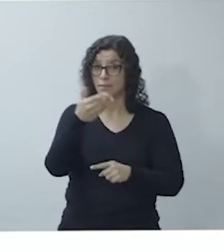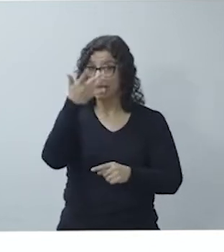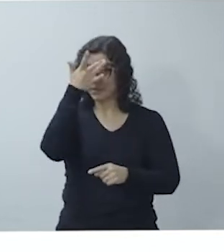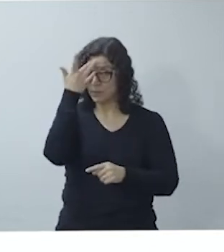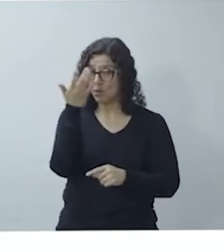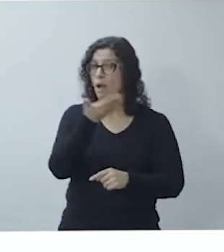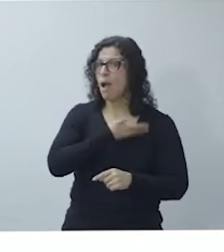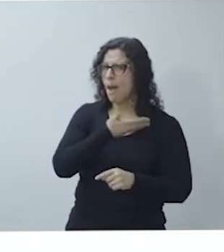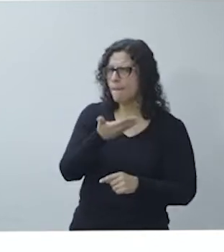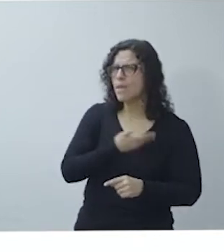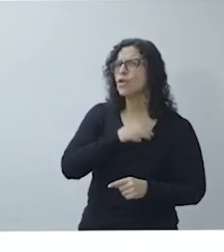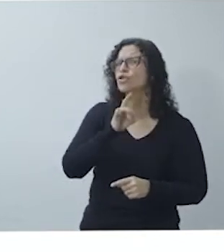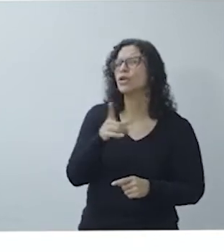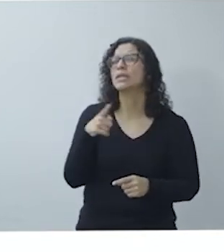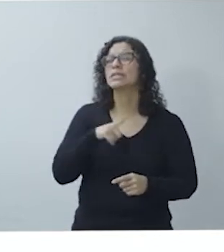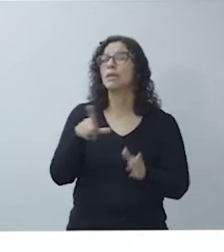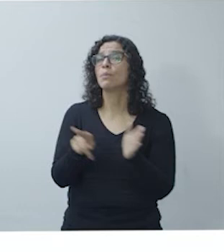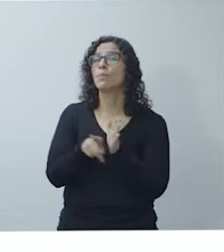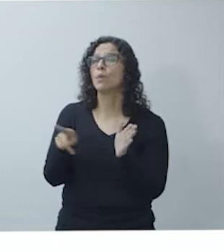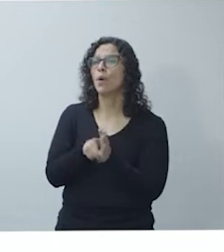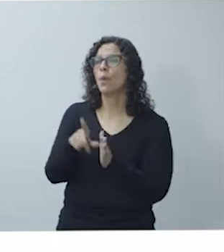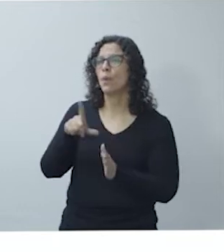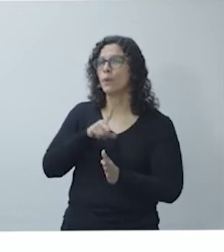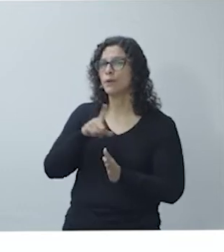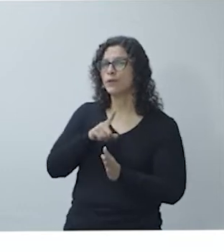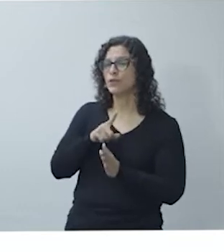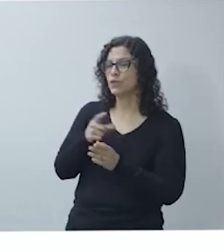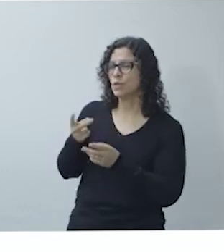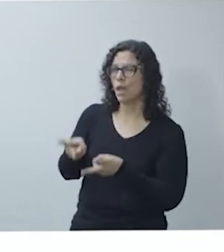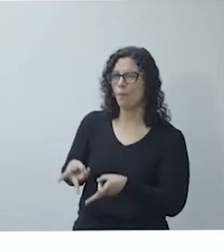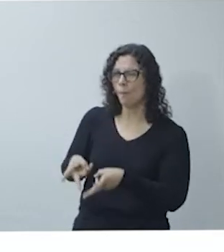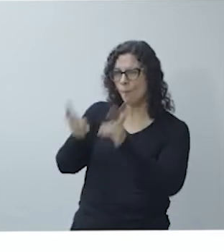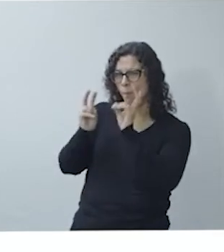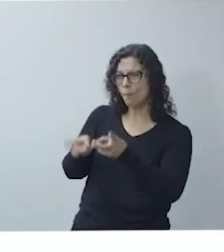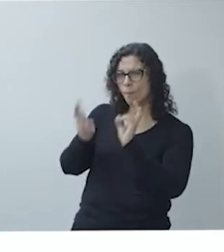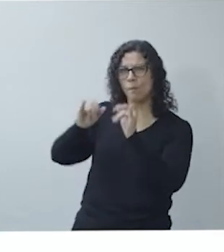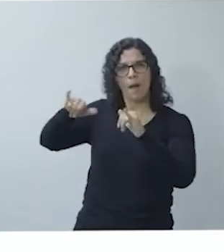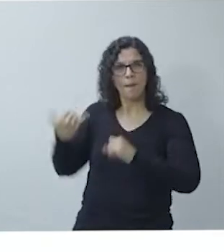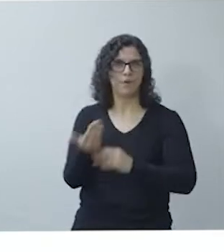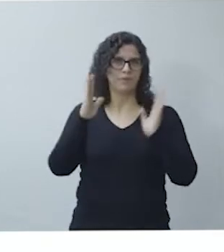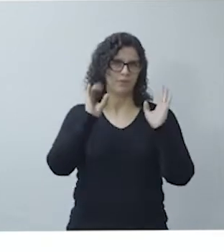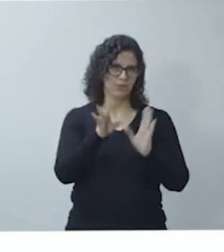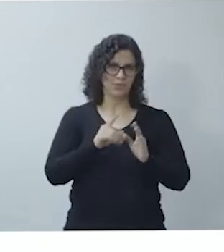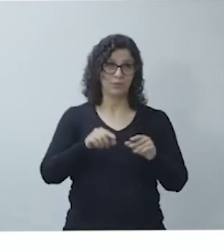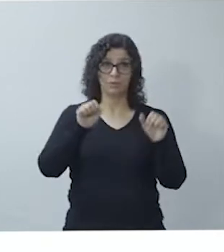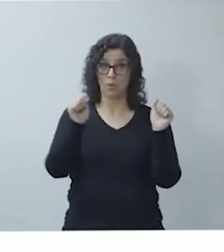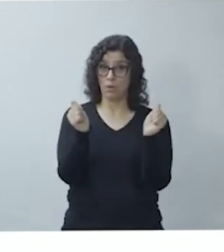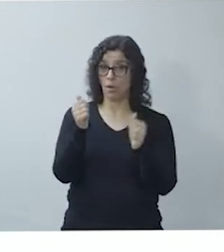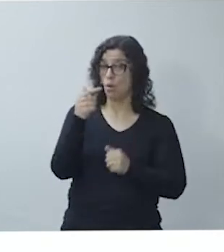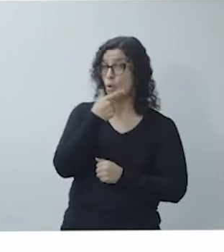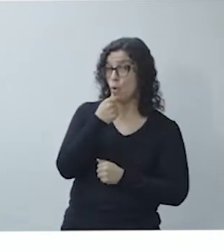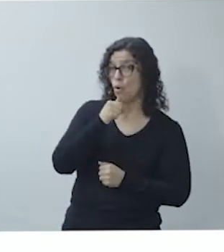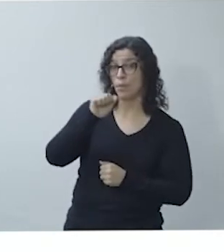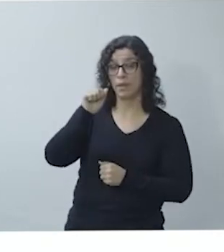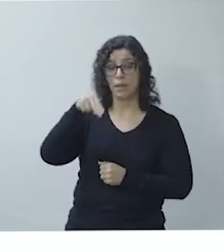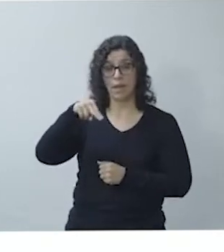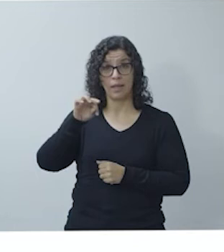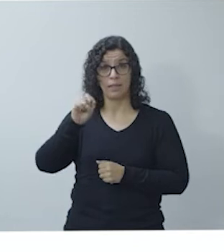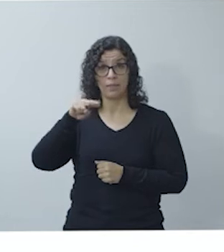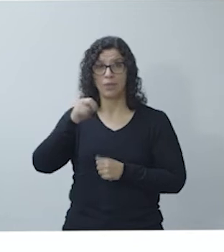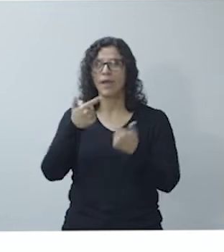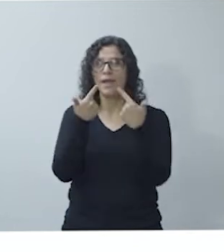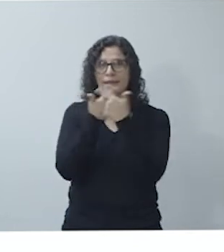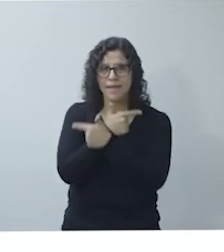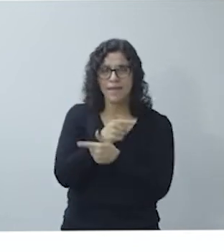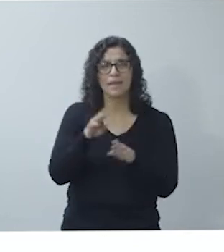só o eram enquanto não o tinham explorado. Antenor ria.